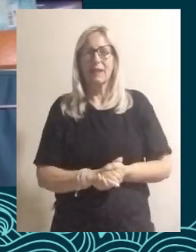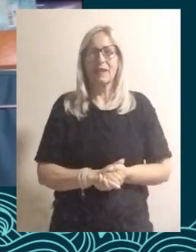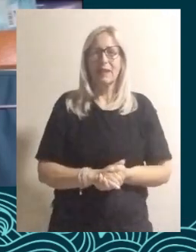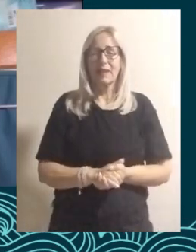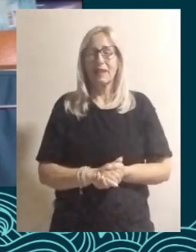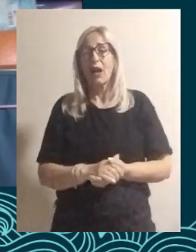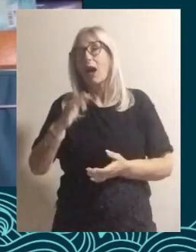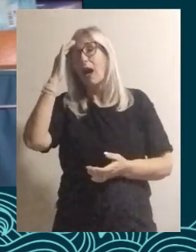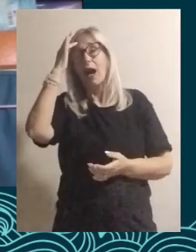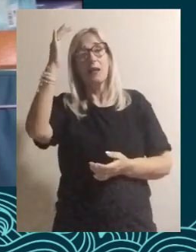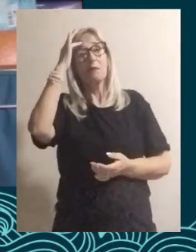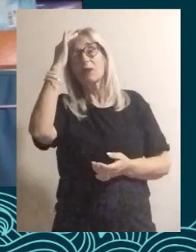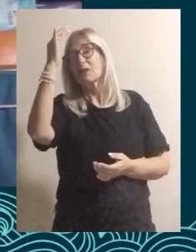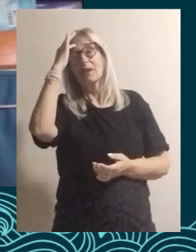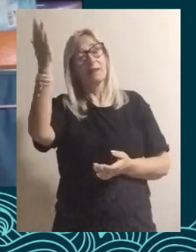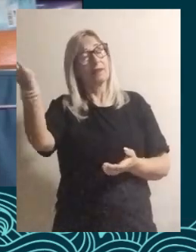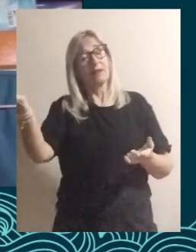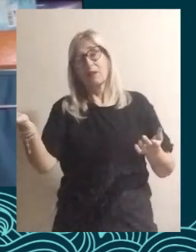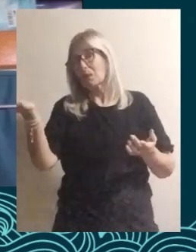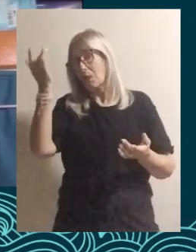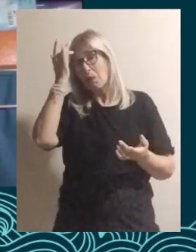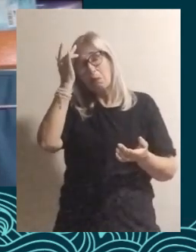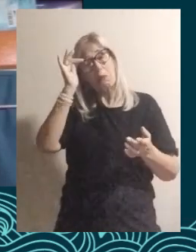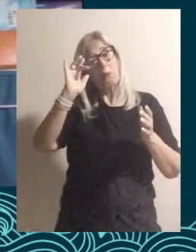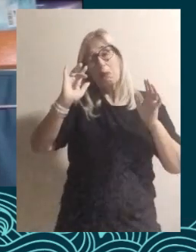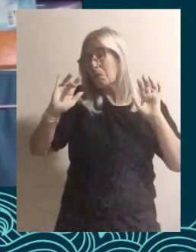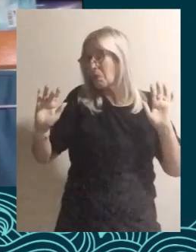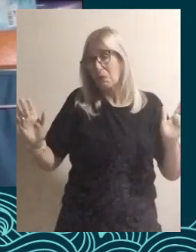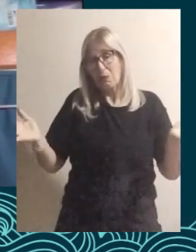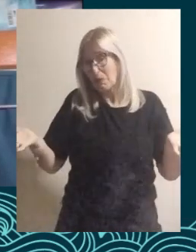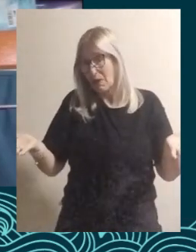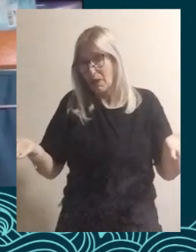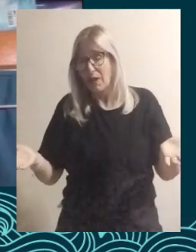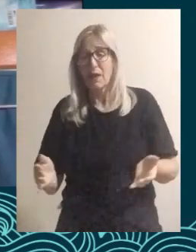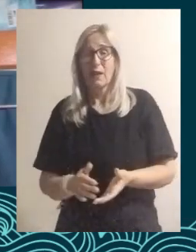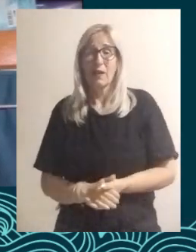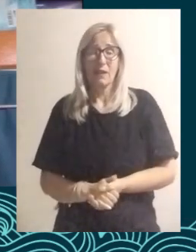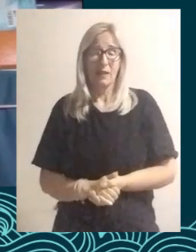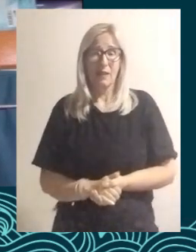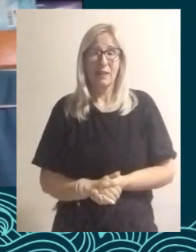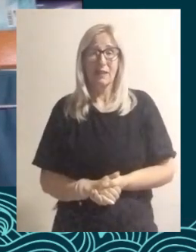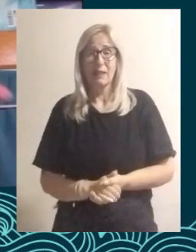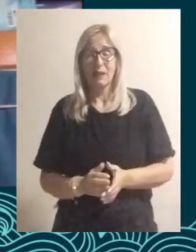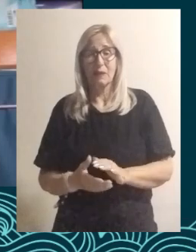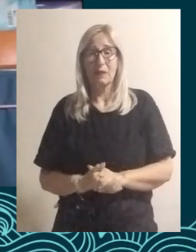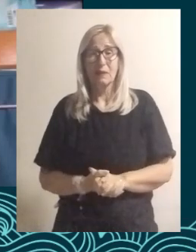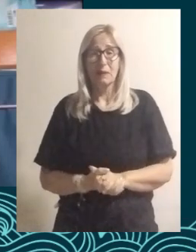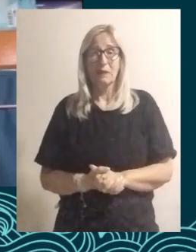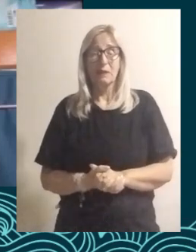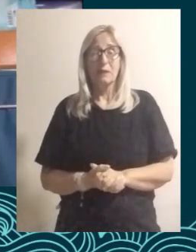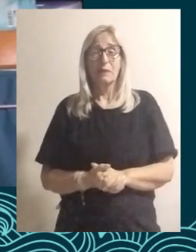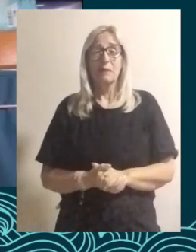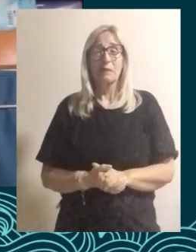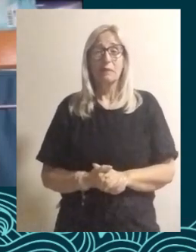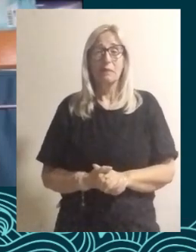A gente pode interpretar que era a imaginação como eu imaginava que esse encontro ia acontecer. A gente